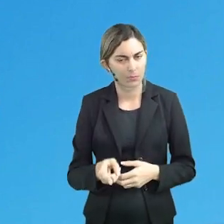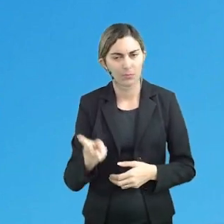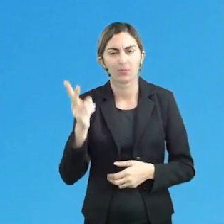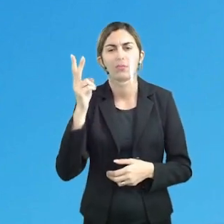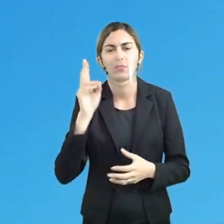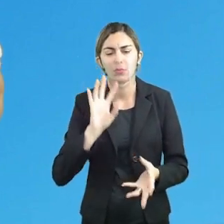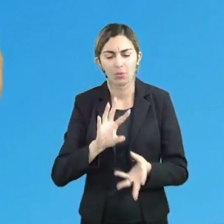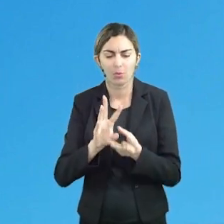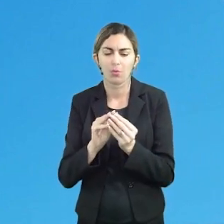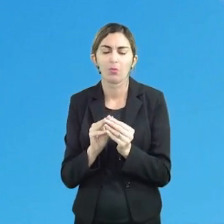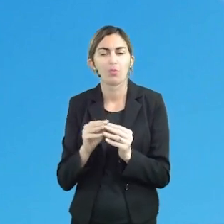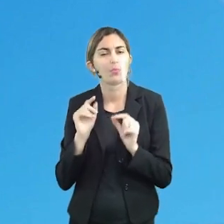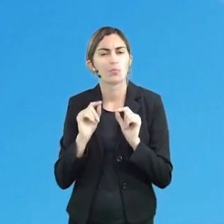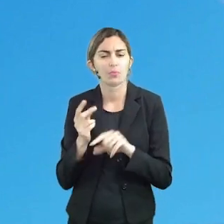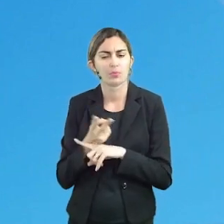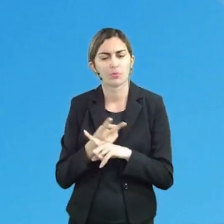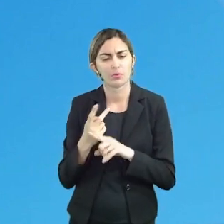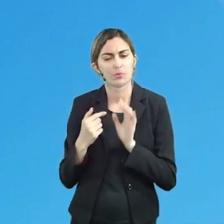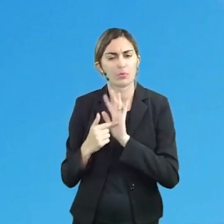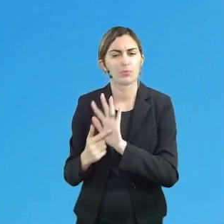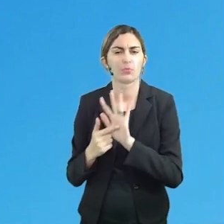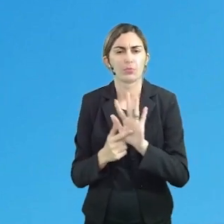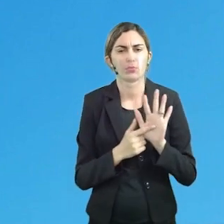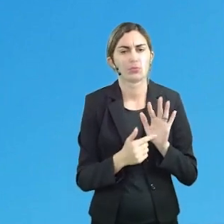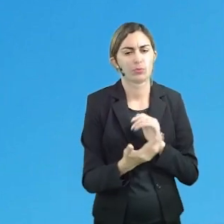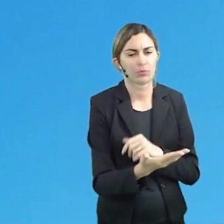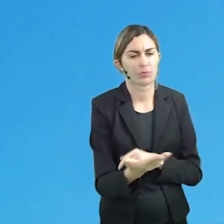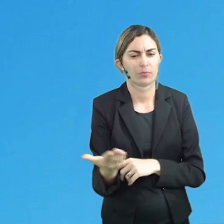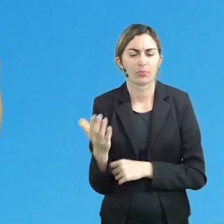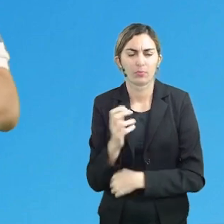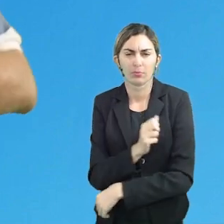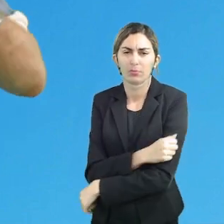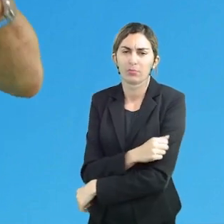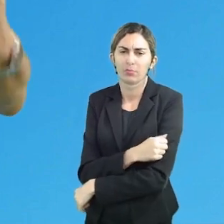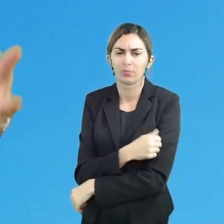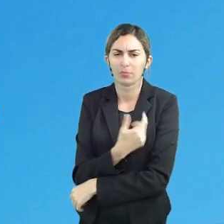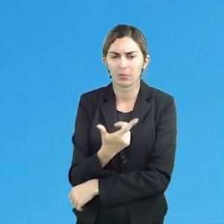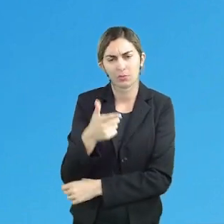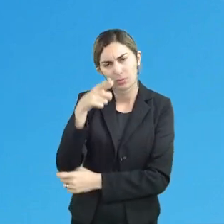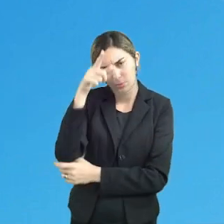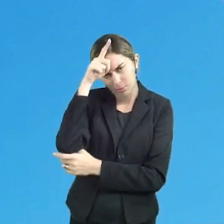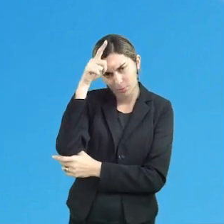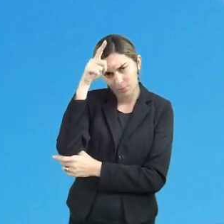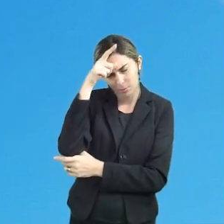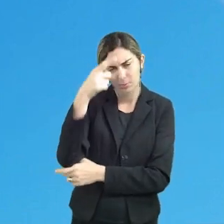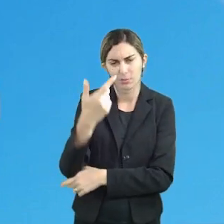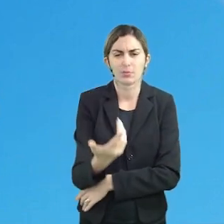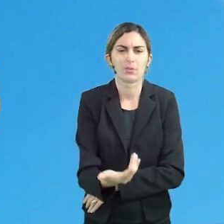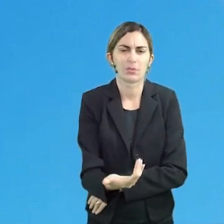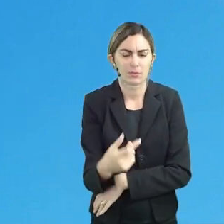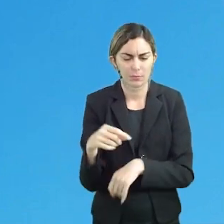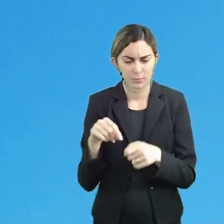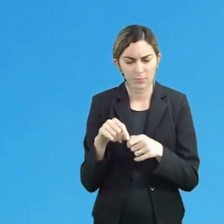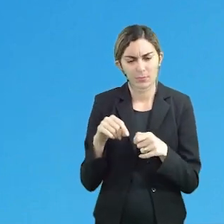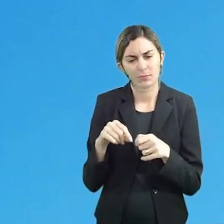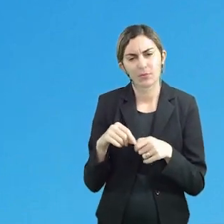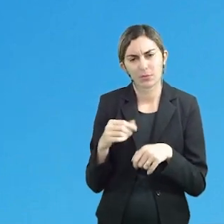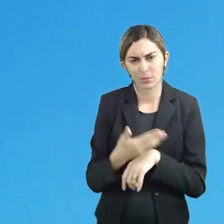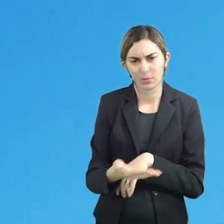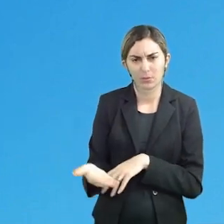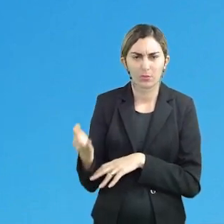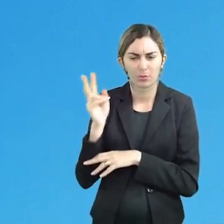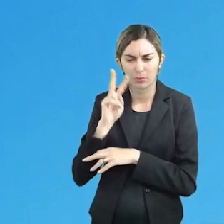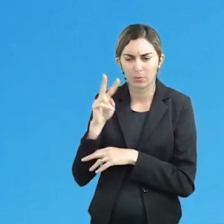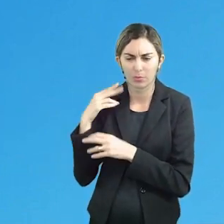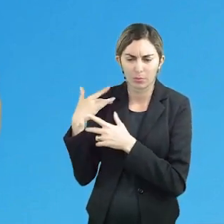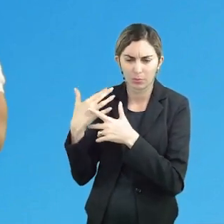nosso componente busca o quê? Mostrar para vocês, estudantes, o quê? Grandes lideranças, certo? Que fizeram e que fazem a